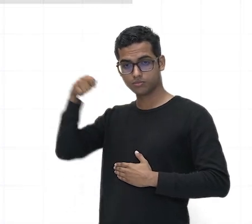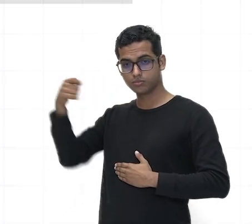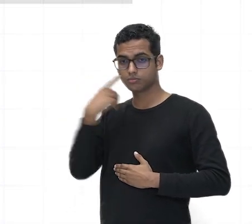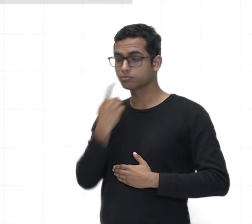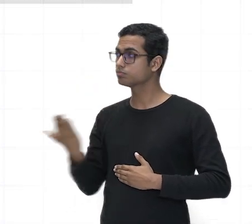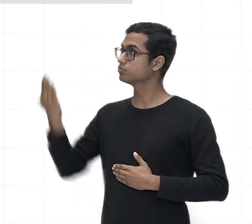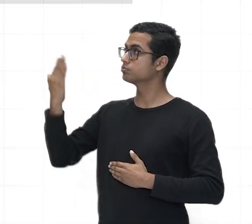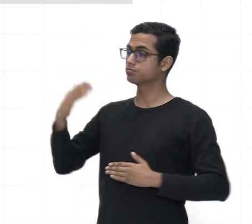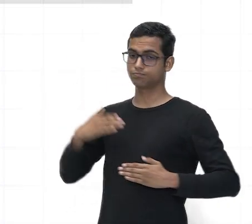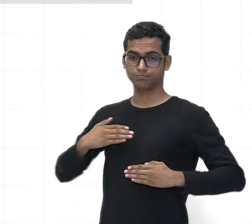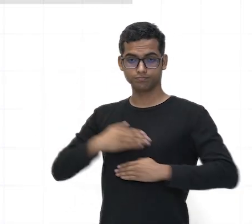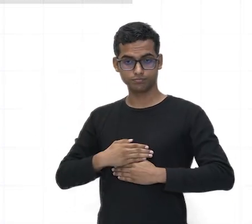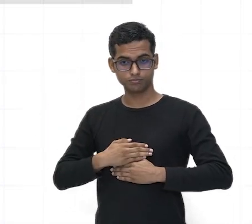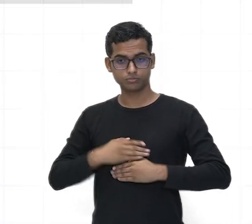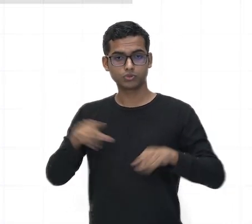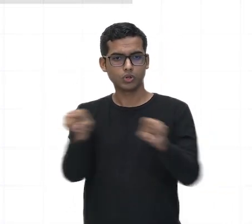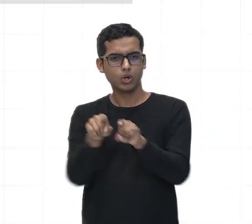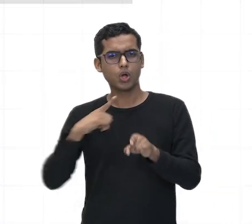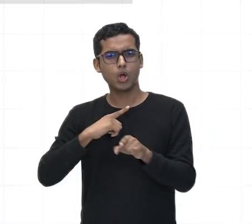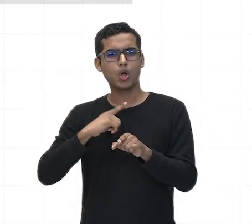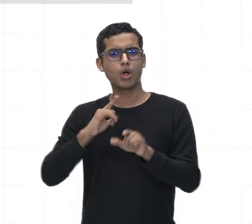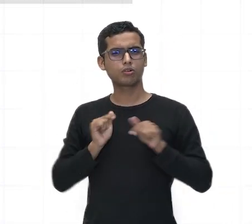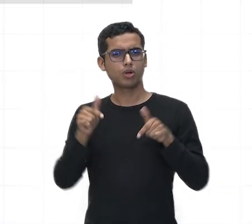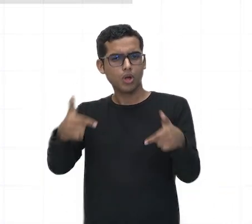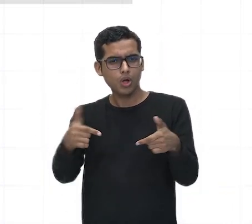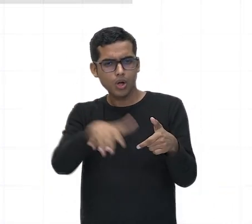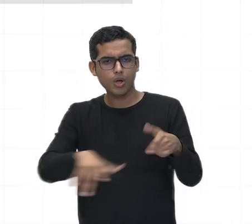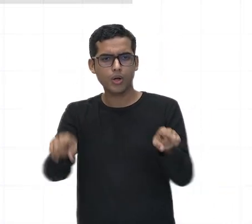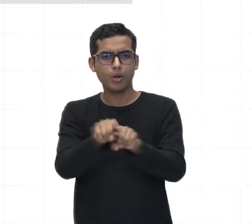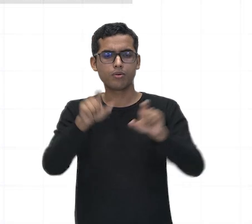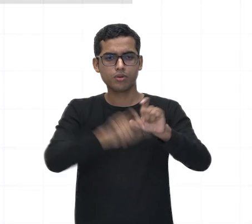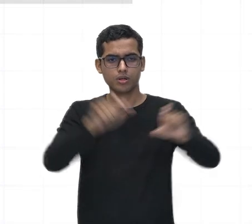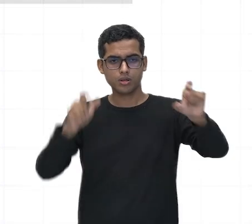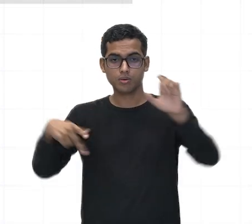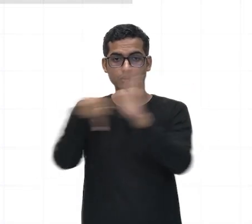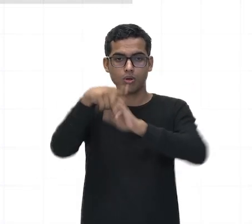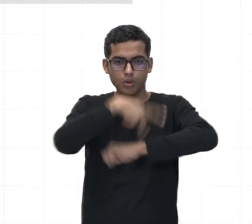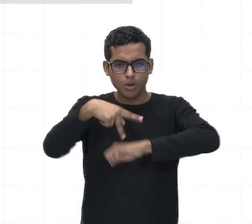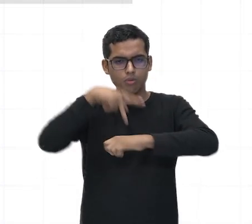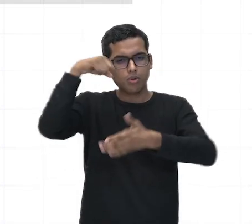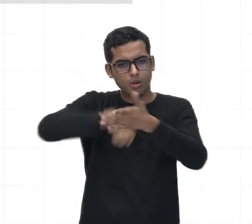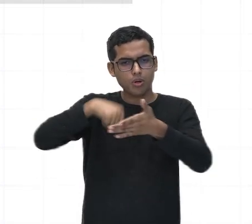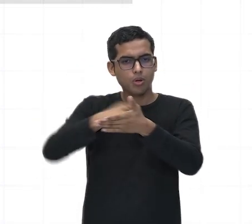seus conterrâneos à prática da